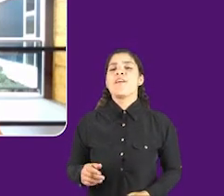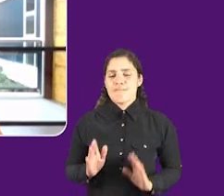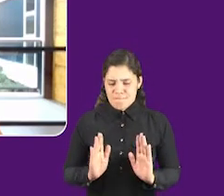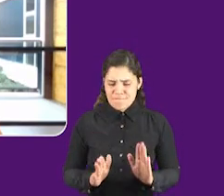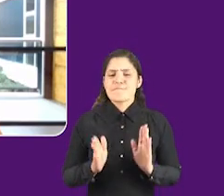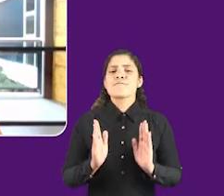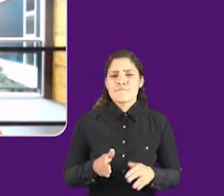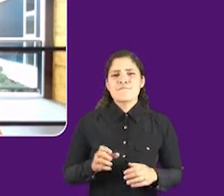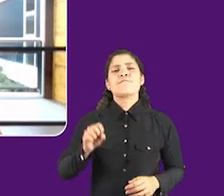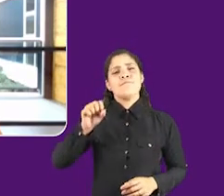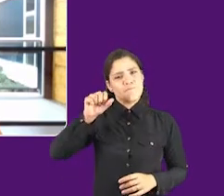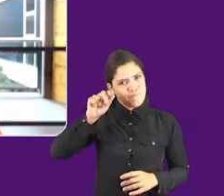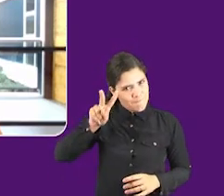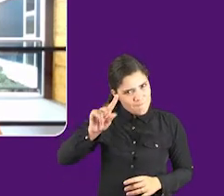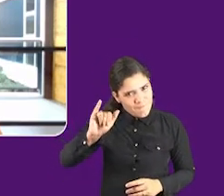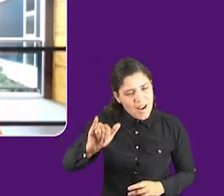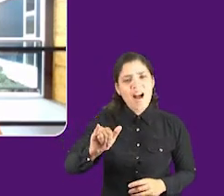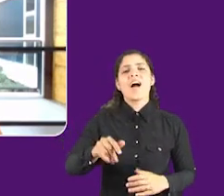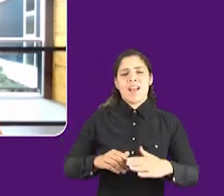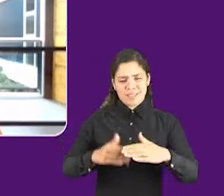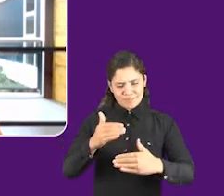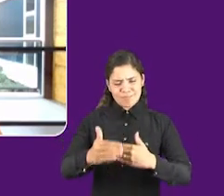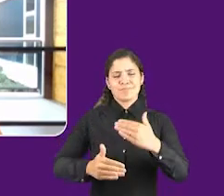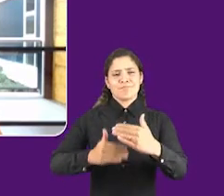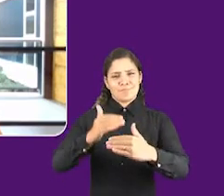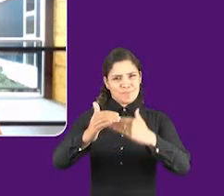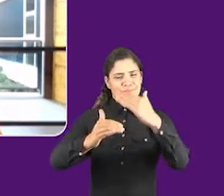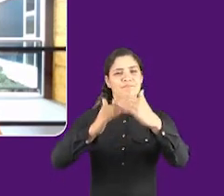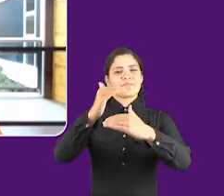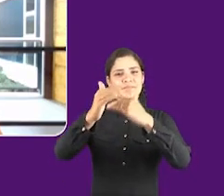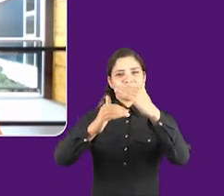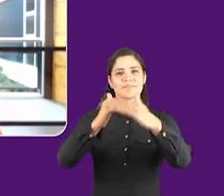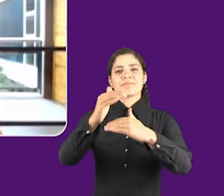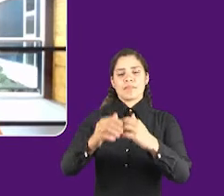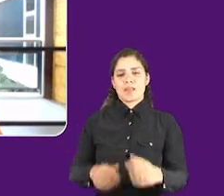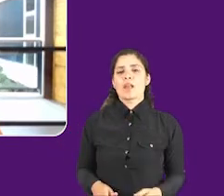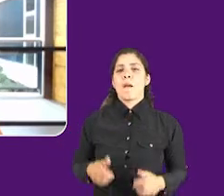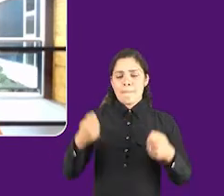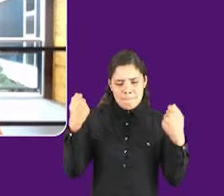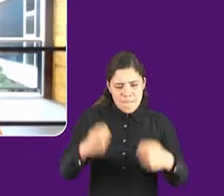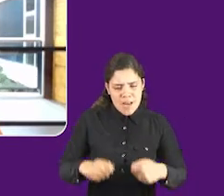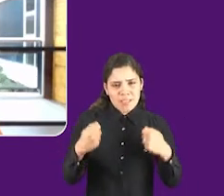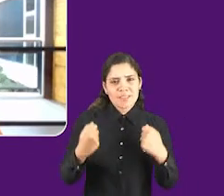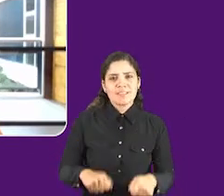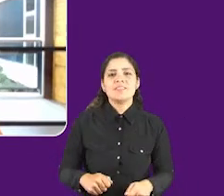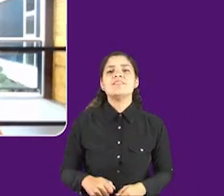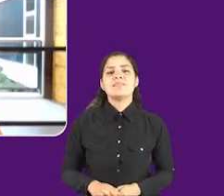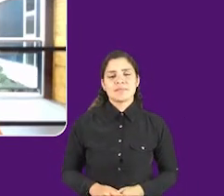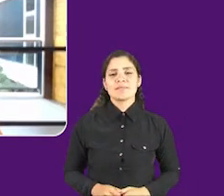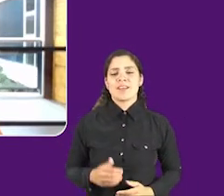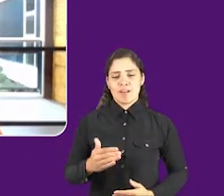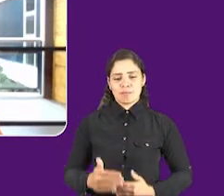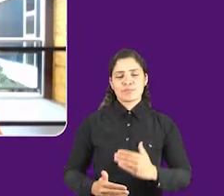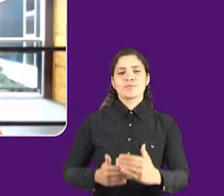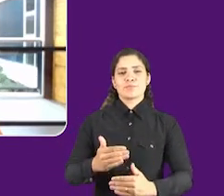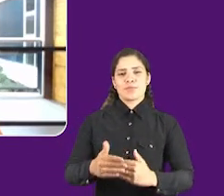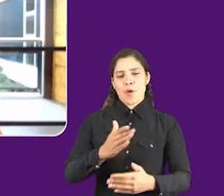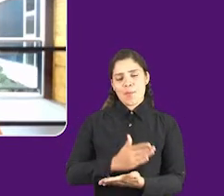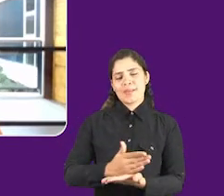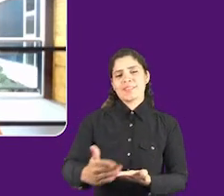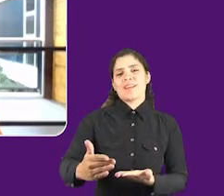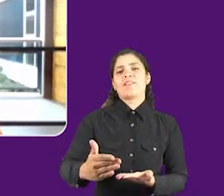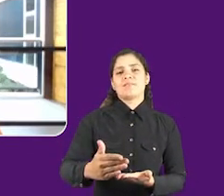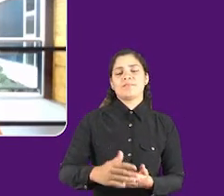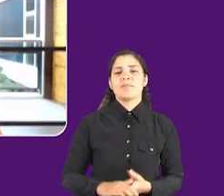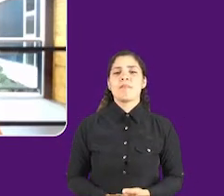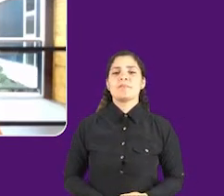passou 7 milhões de unidades será o povo brasileiro precisa de casa já para começar a e a